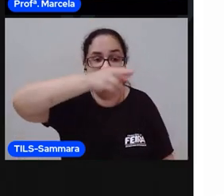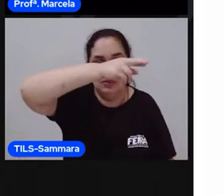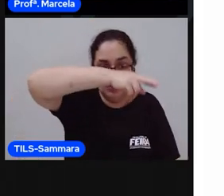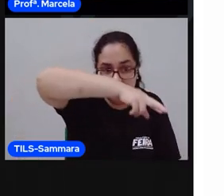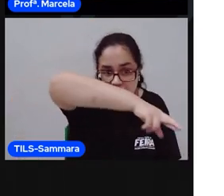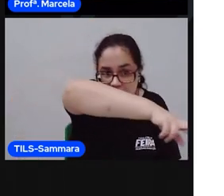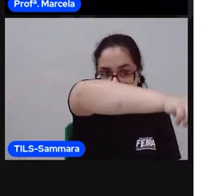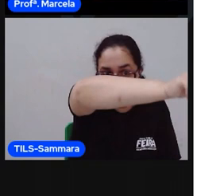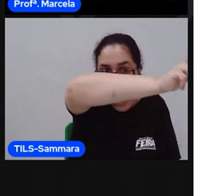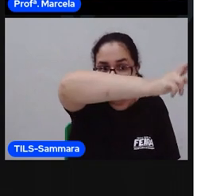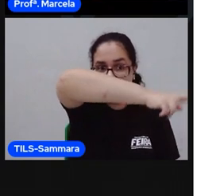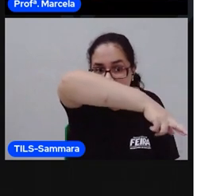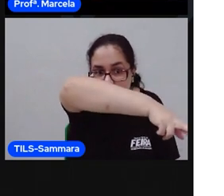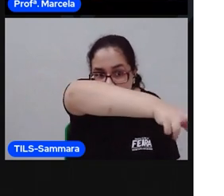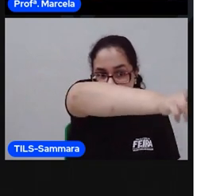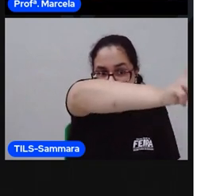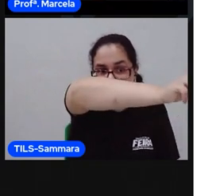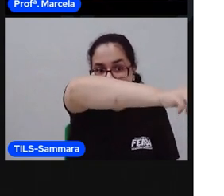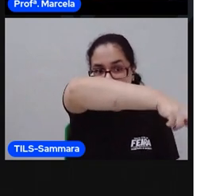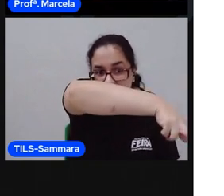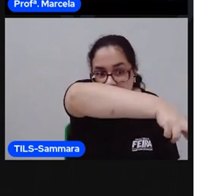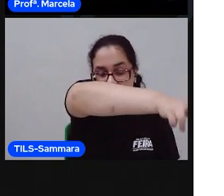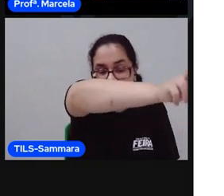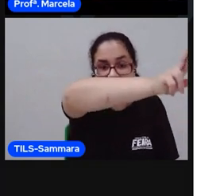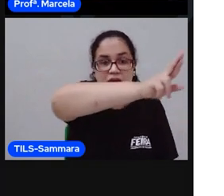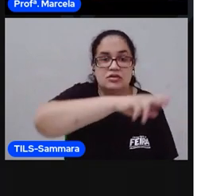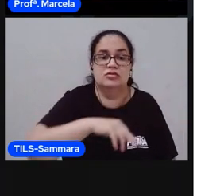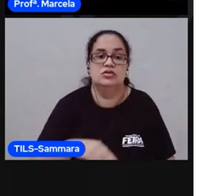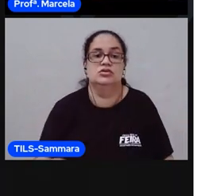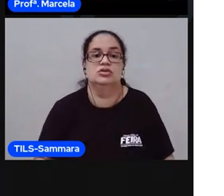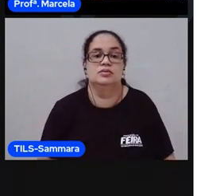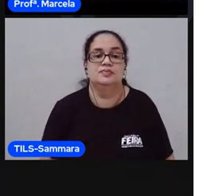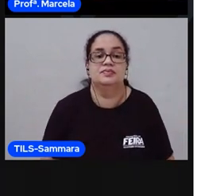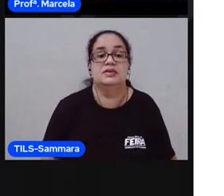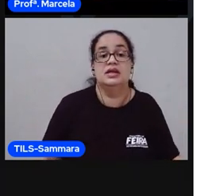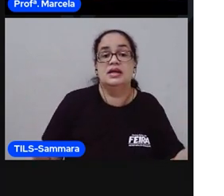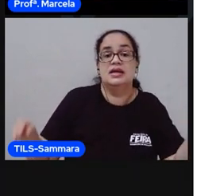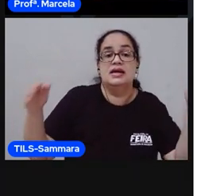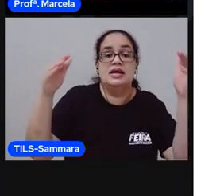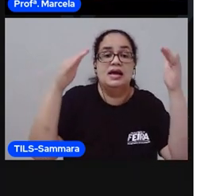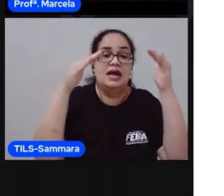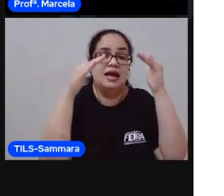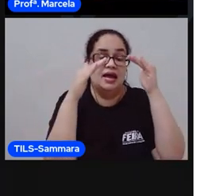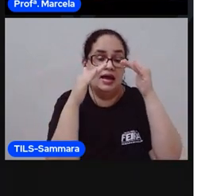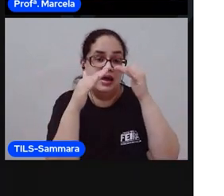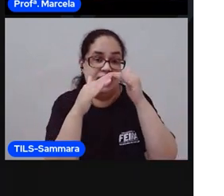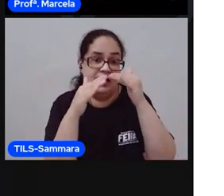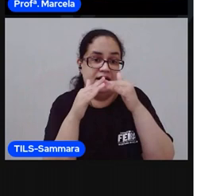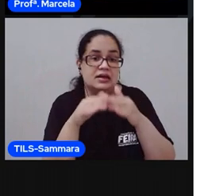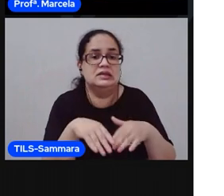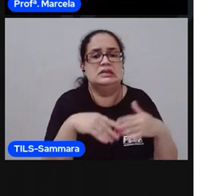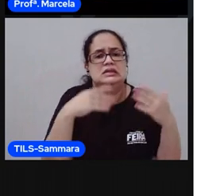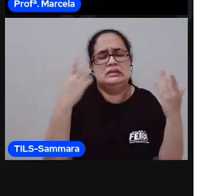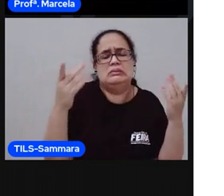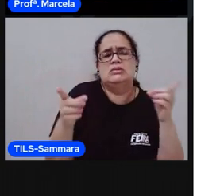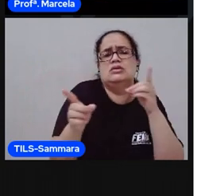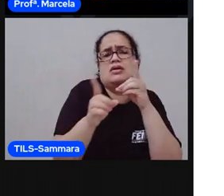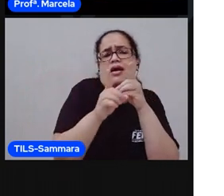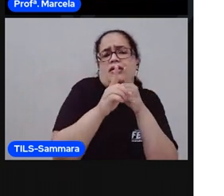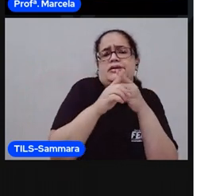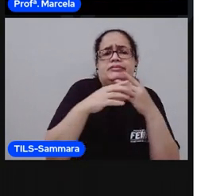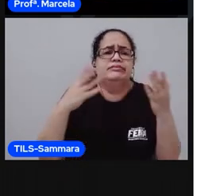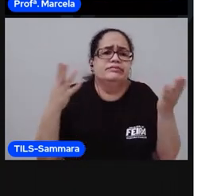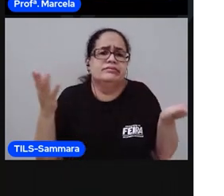nela é o elefante. E descobri,